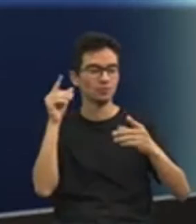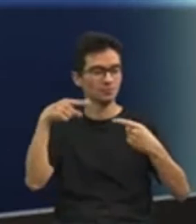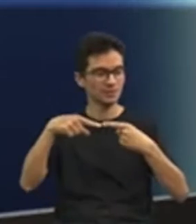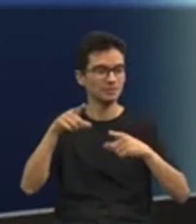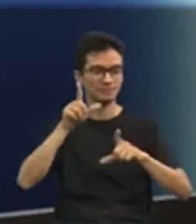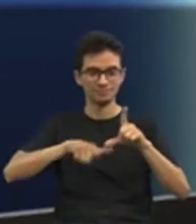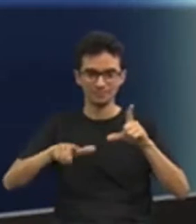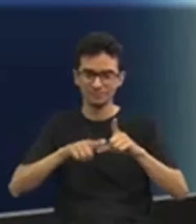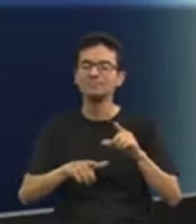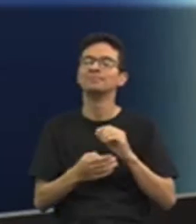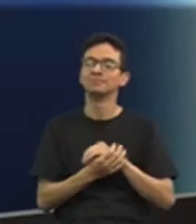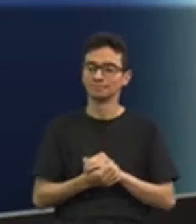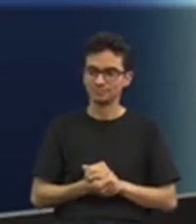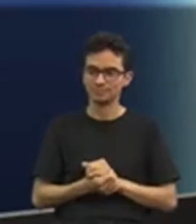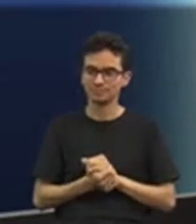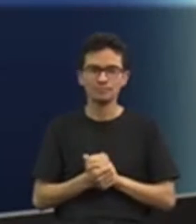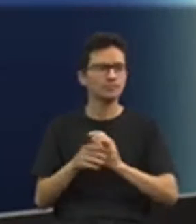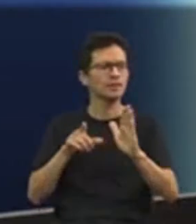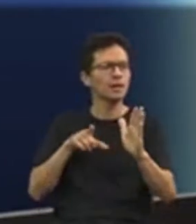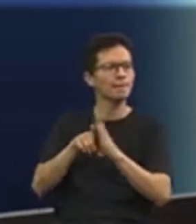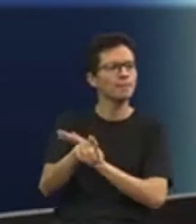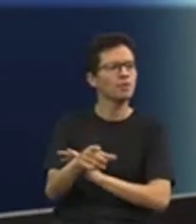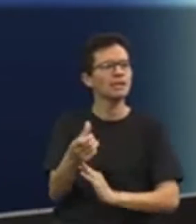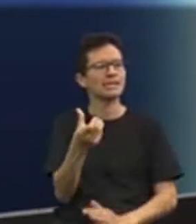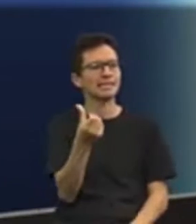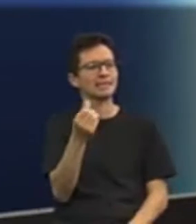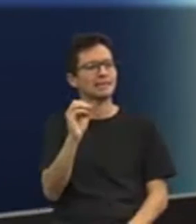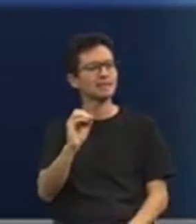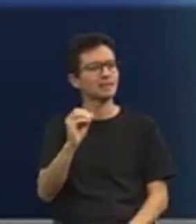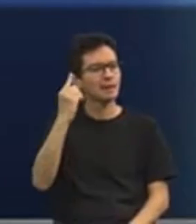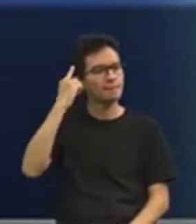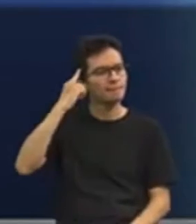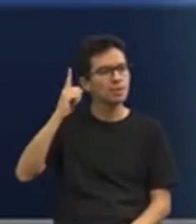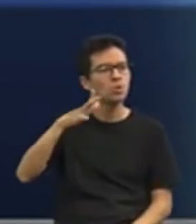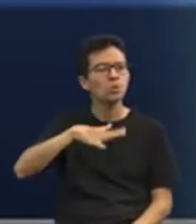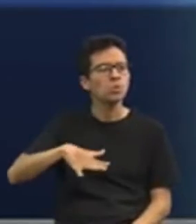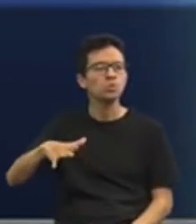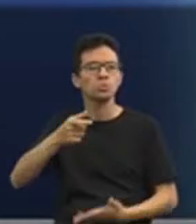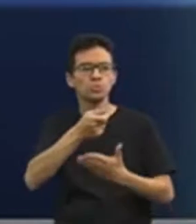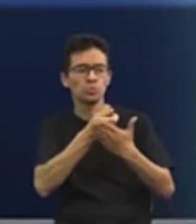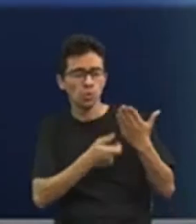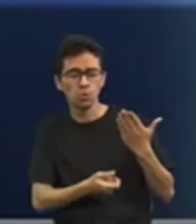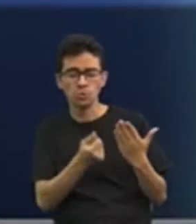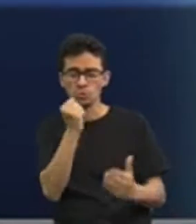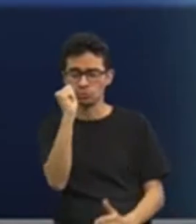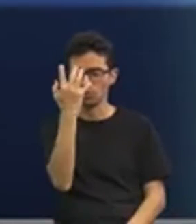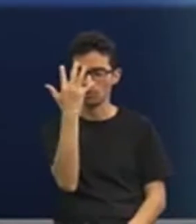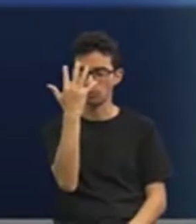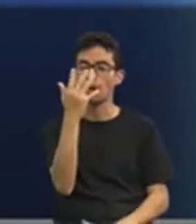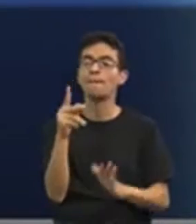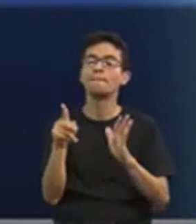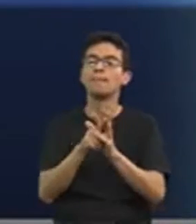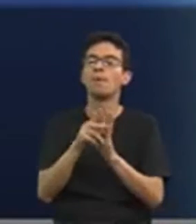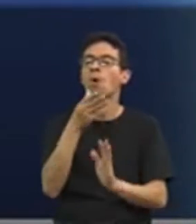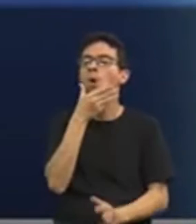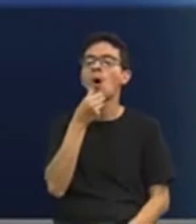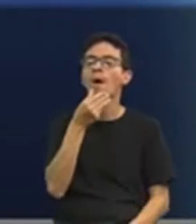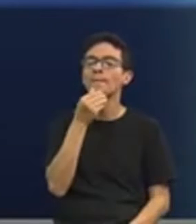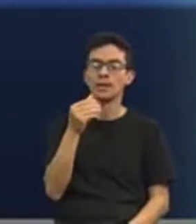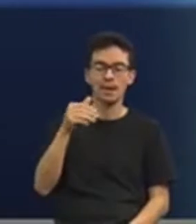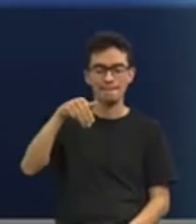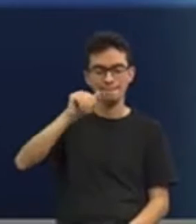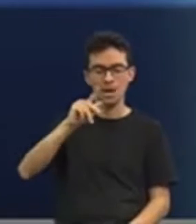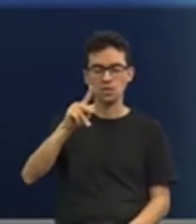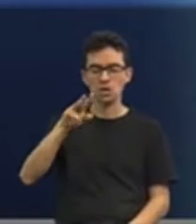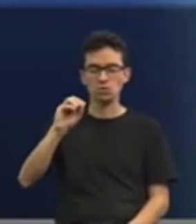questão número 60 um trechinho aí você eu conto o espelho de Machado de Assis né